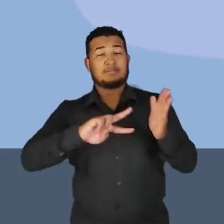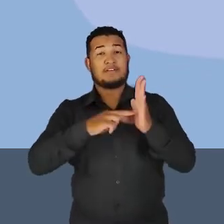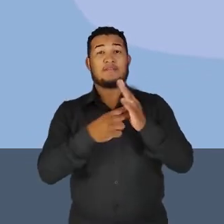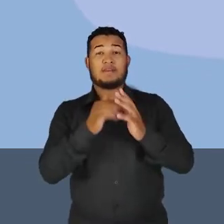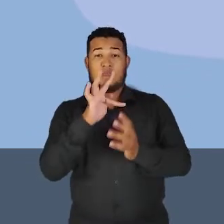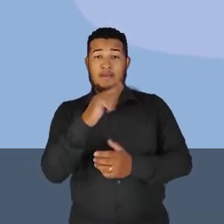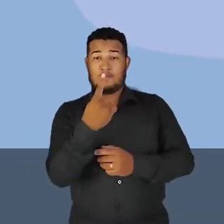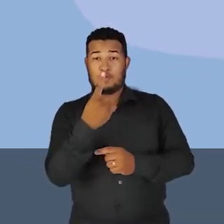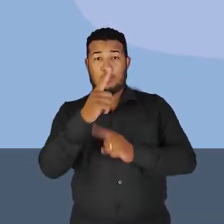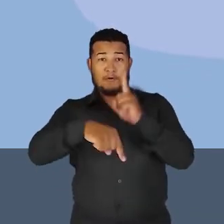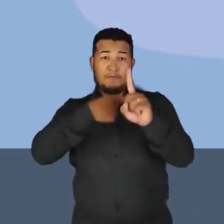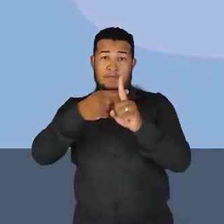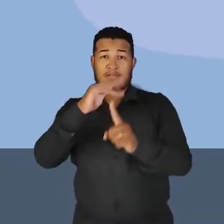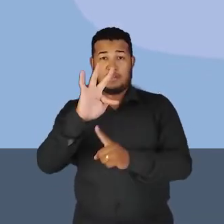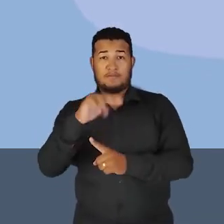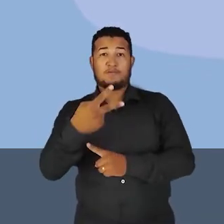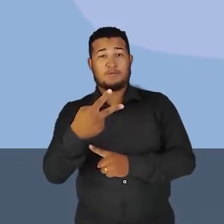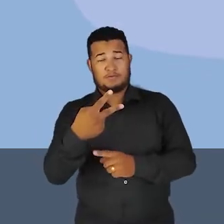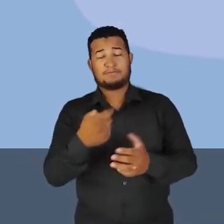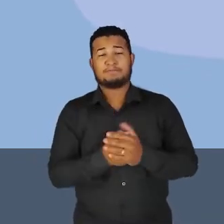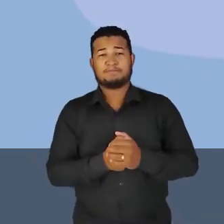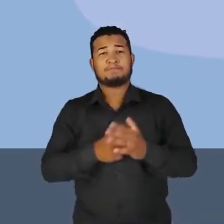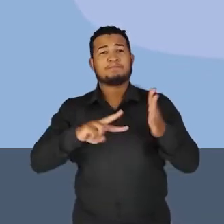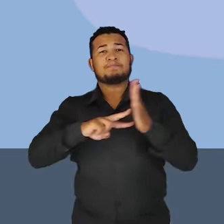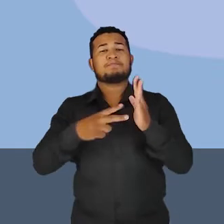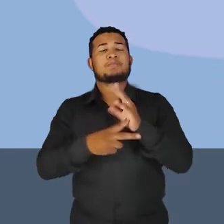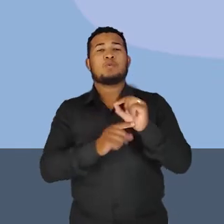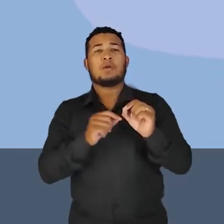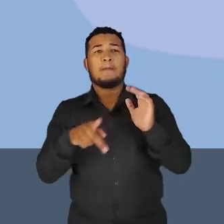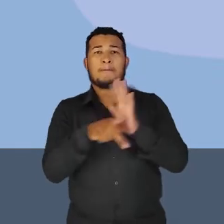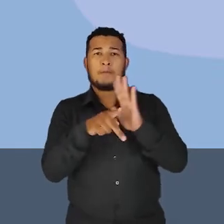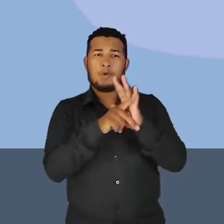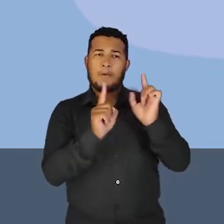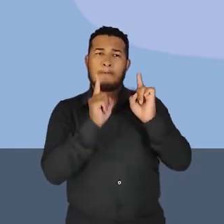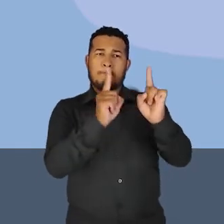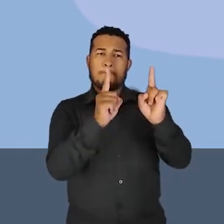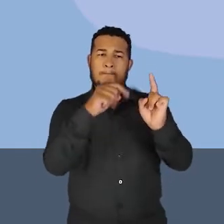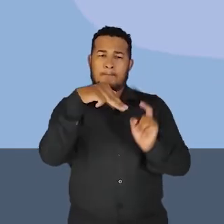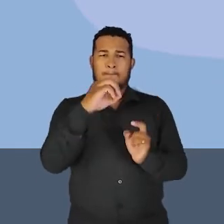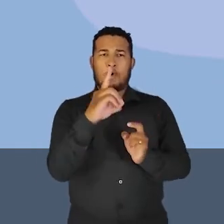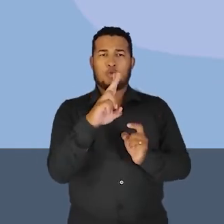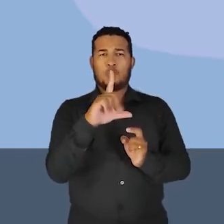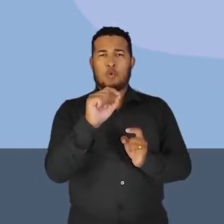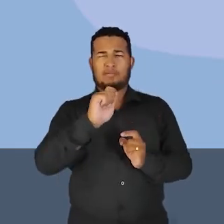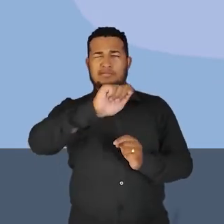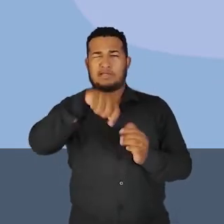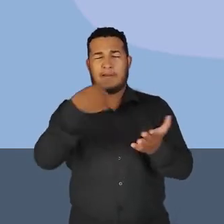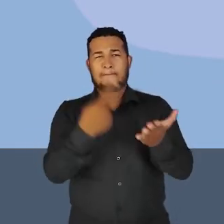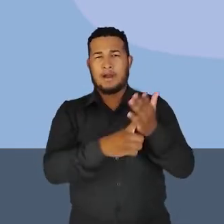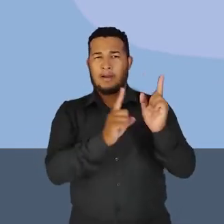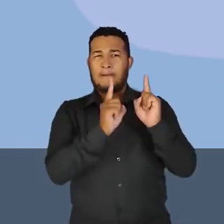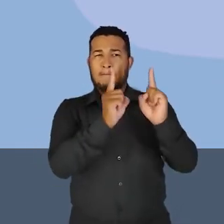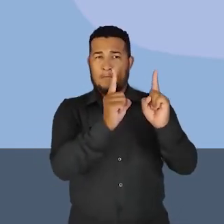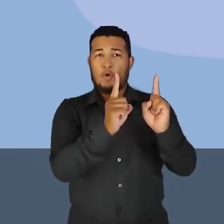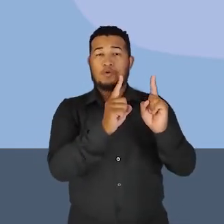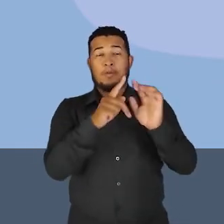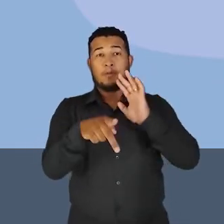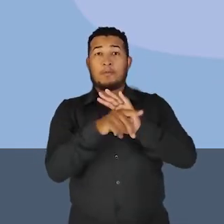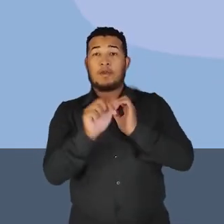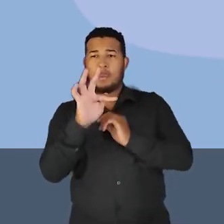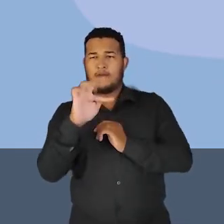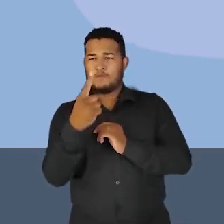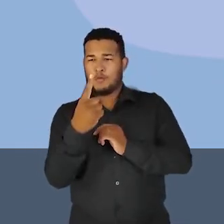mais F2. Ou seja, o módulo do vetor resultante vai ser a soma do módulo do vetor